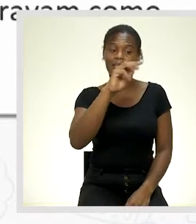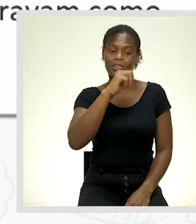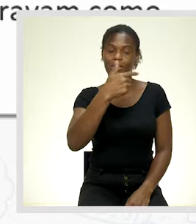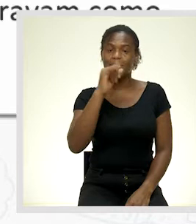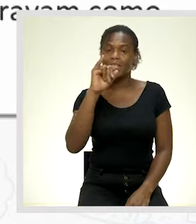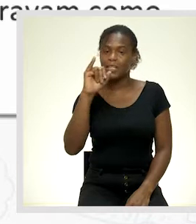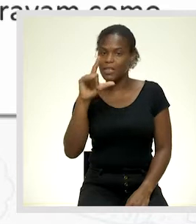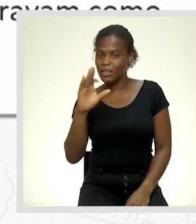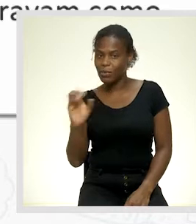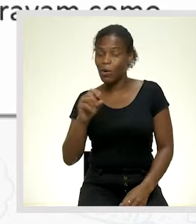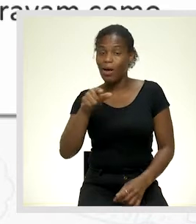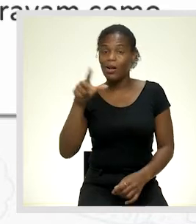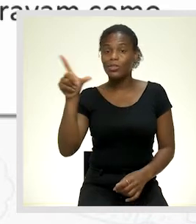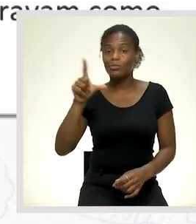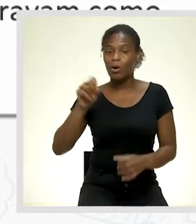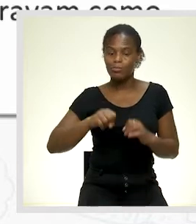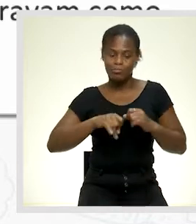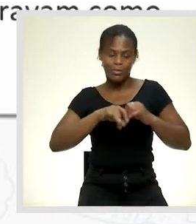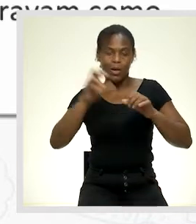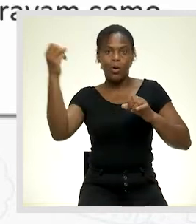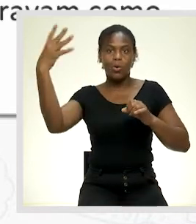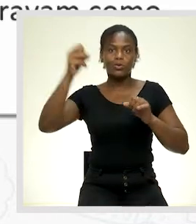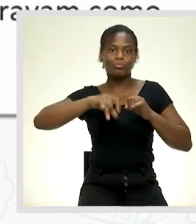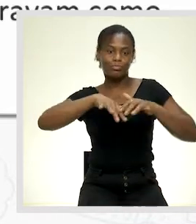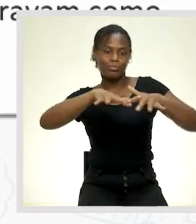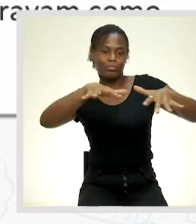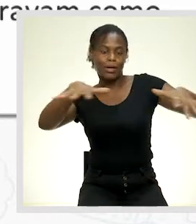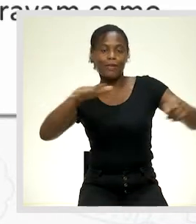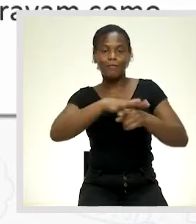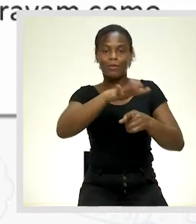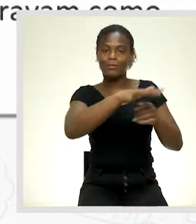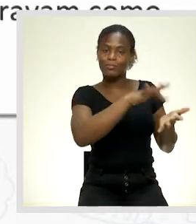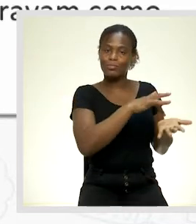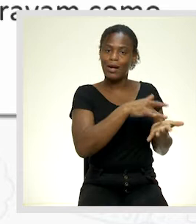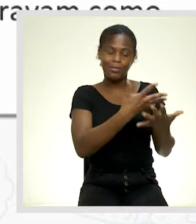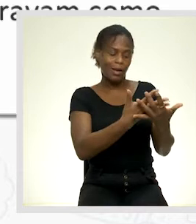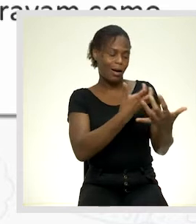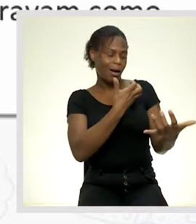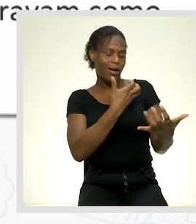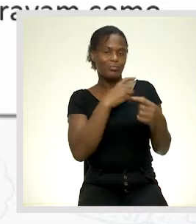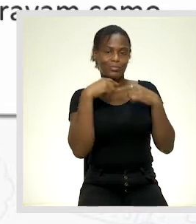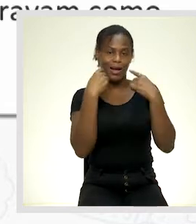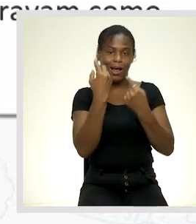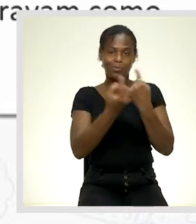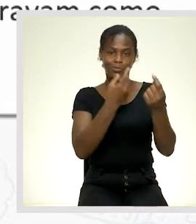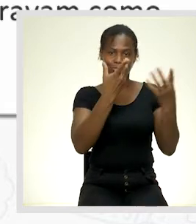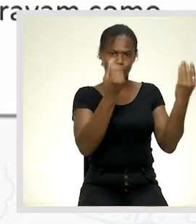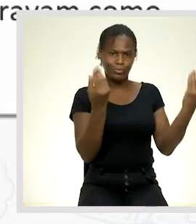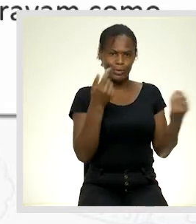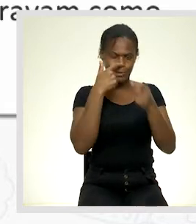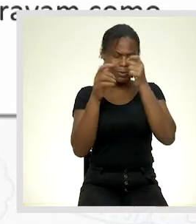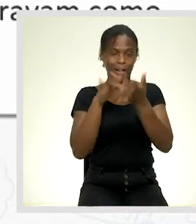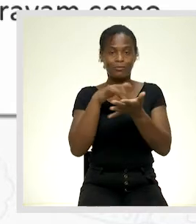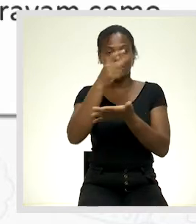de Lisboa, irradiava a sua influência literária e atraía a simpatia de uma série de escritores que